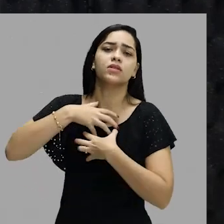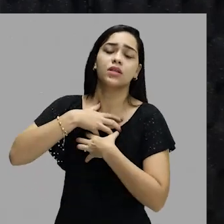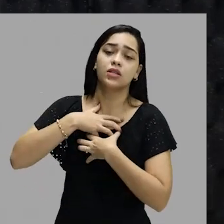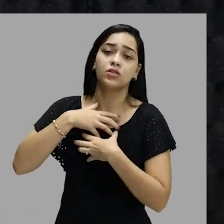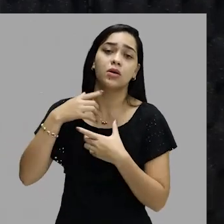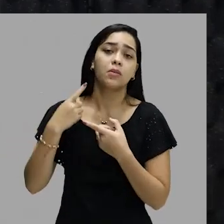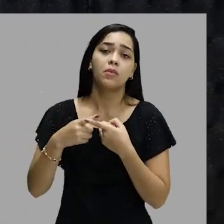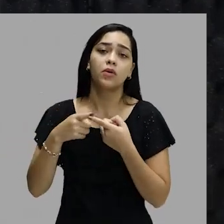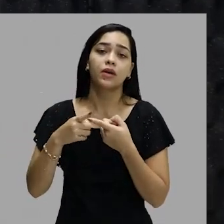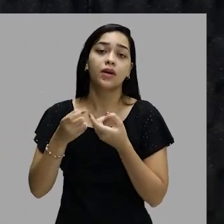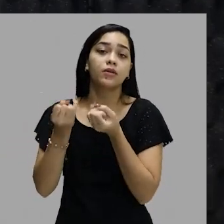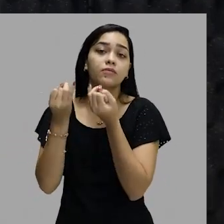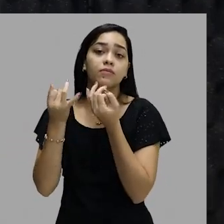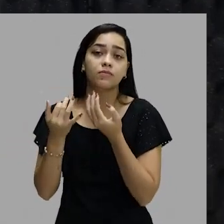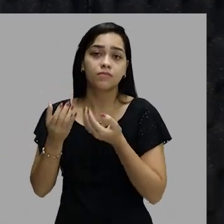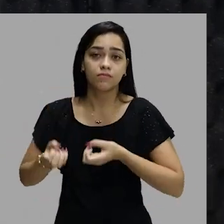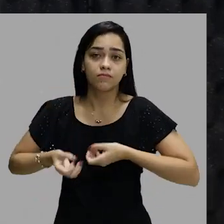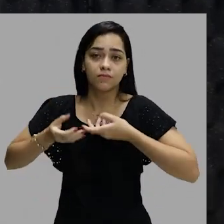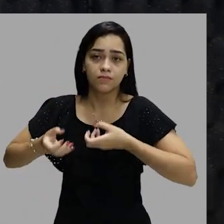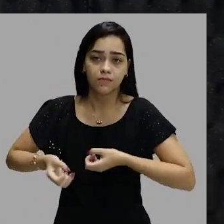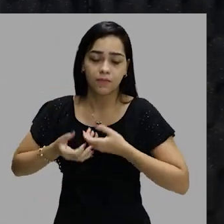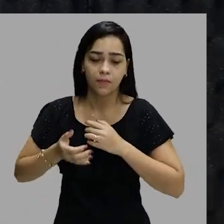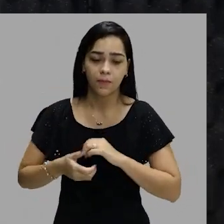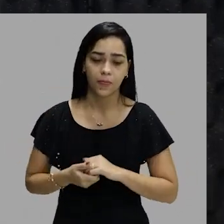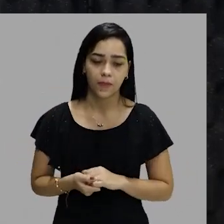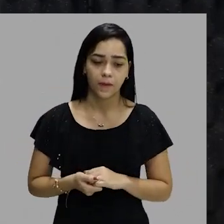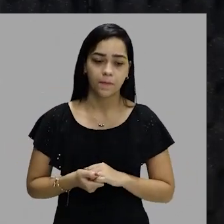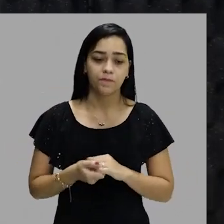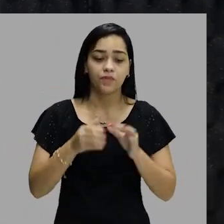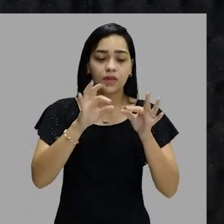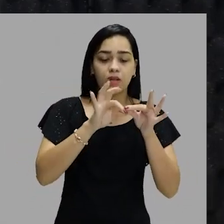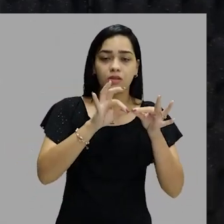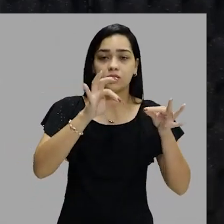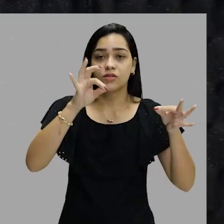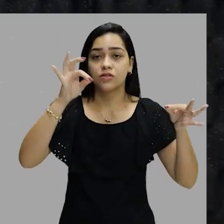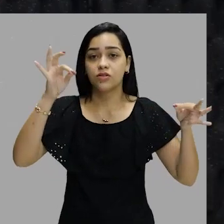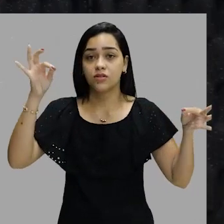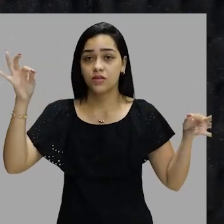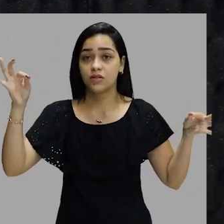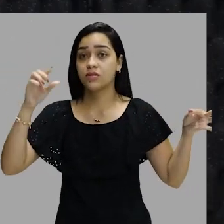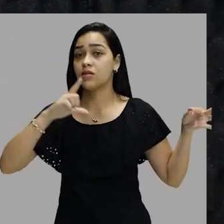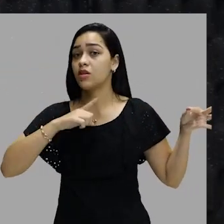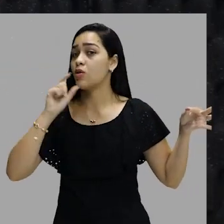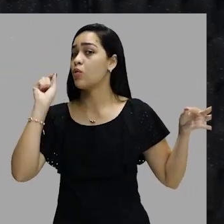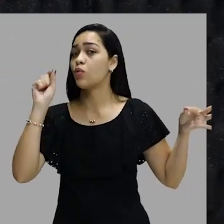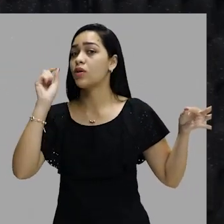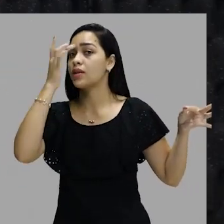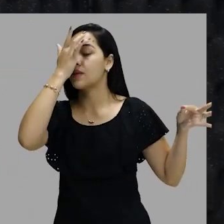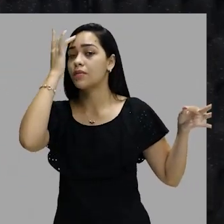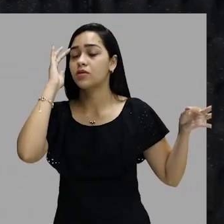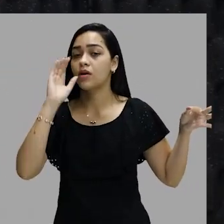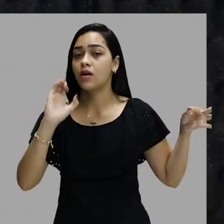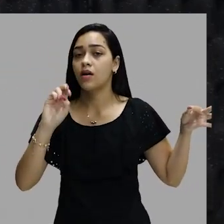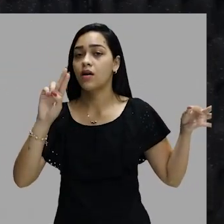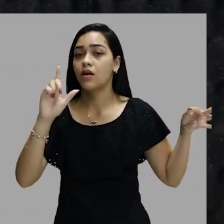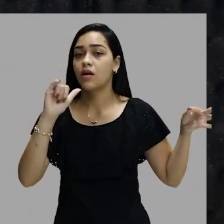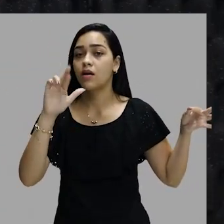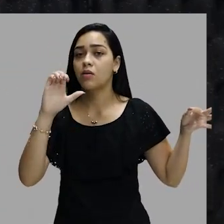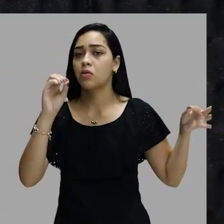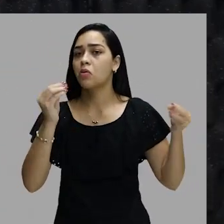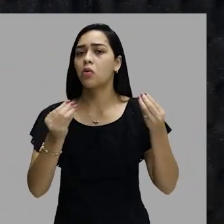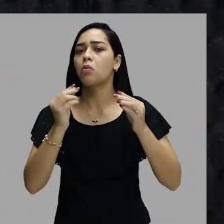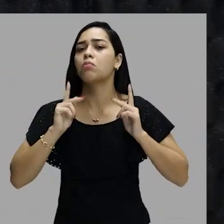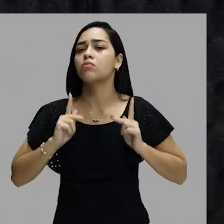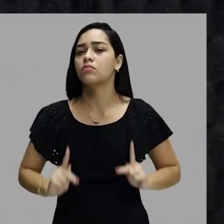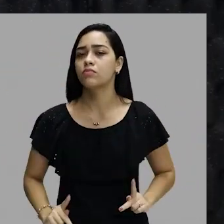sente, por que ele diz isso. E a distância da terra natal provoca o que no eu lírico? Como ele se